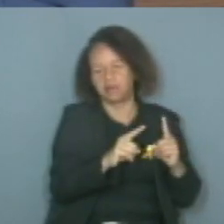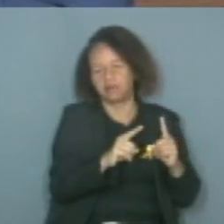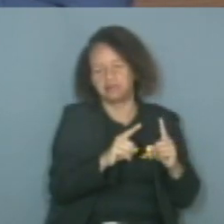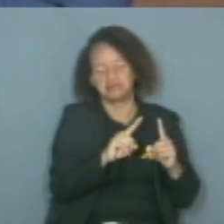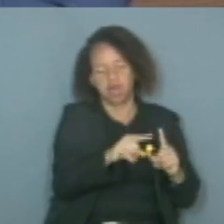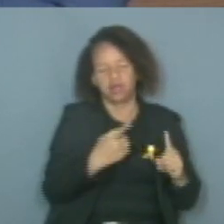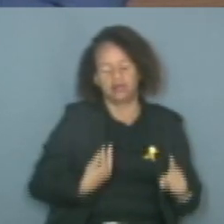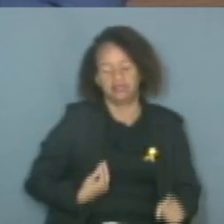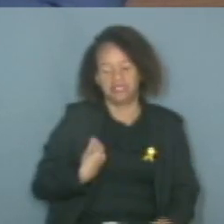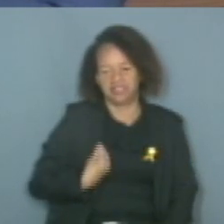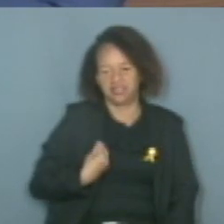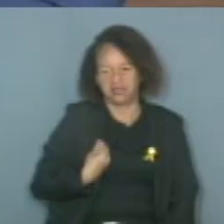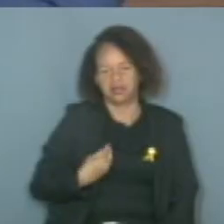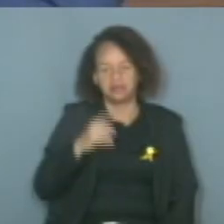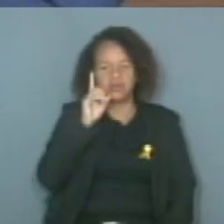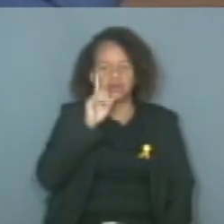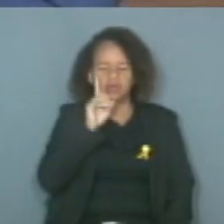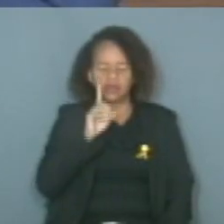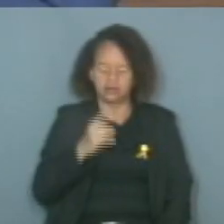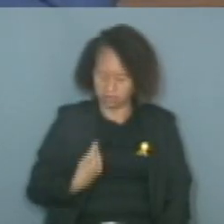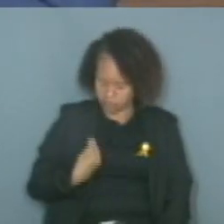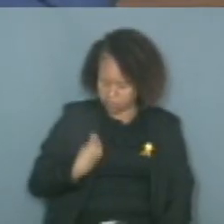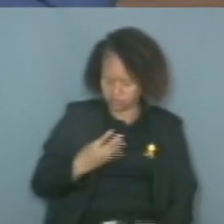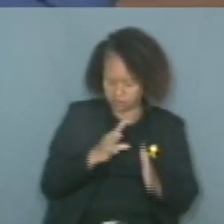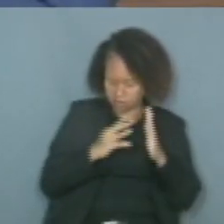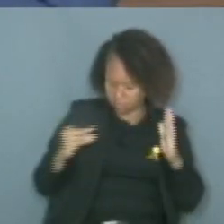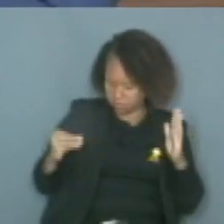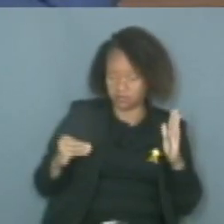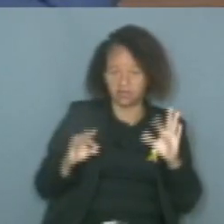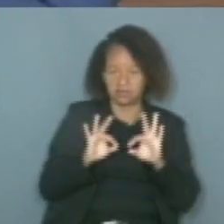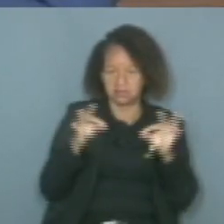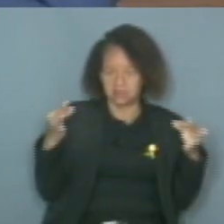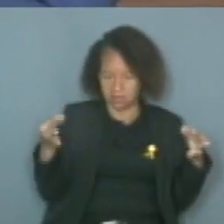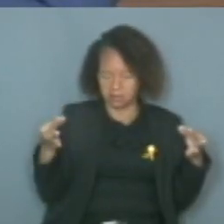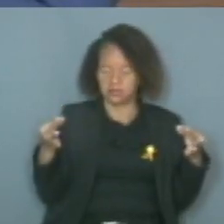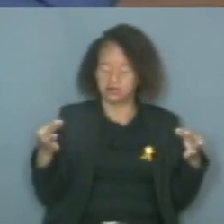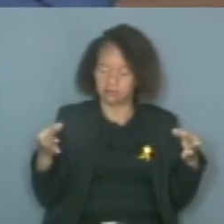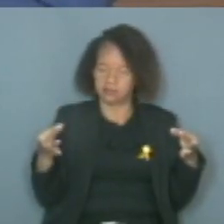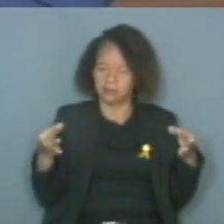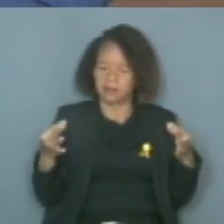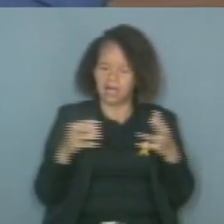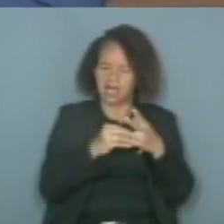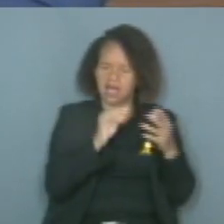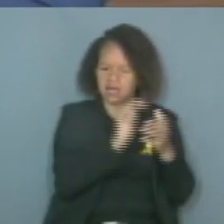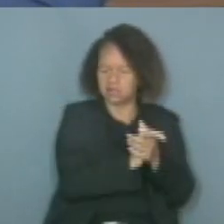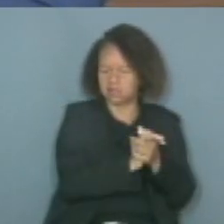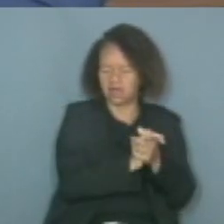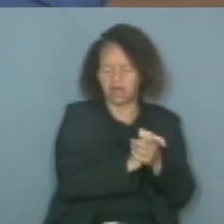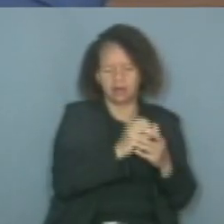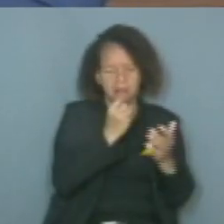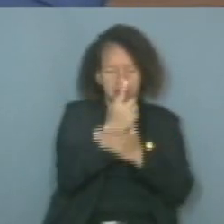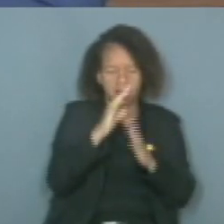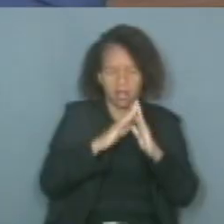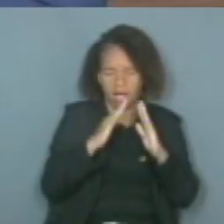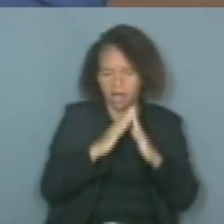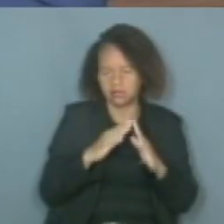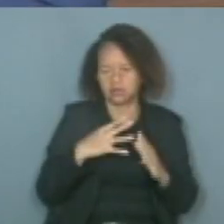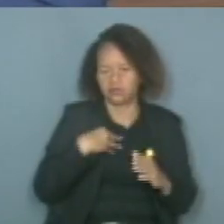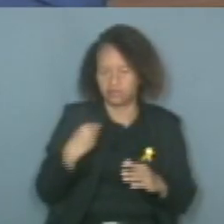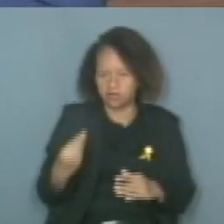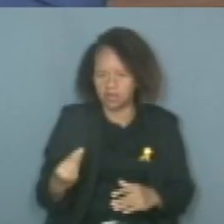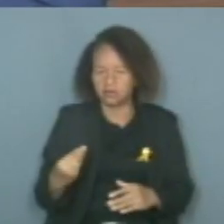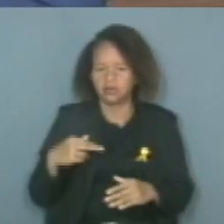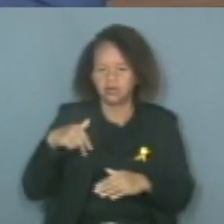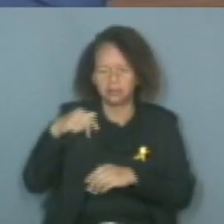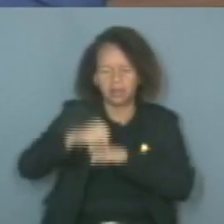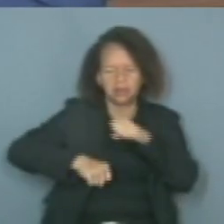de vida americano. E o modo de vida americano é muito simples. Eu quero poder me casar, comprar uma casa, ter filhos, deixá-los